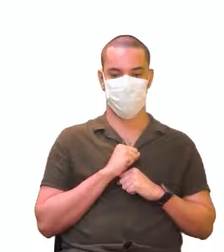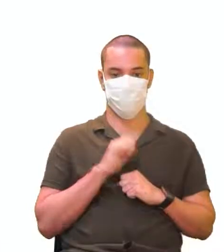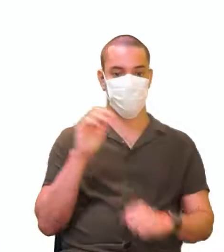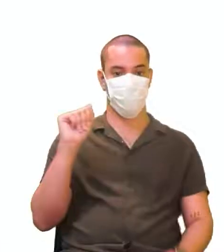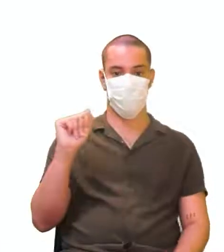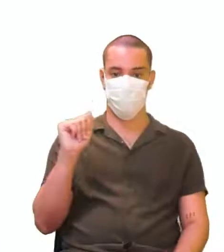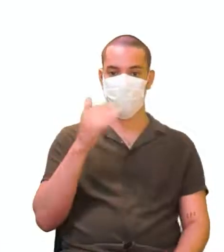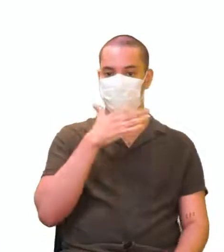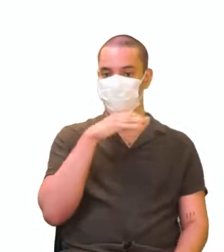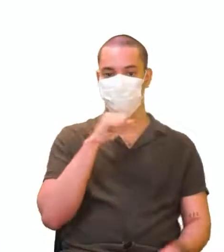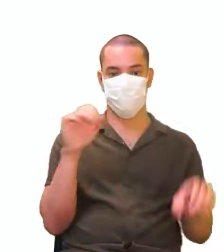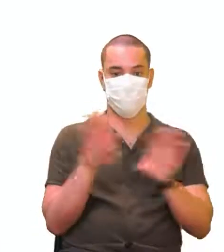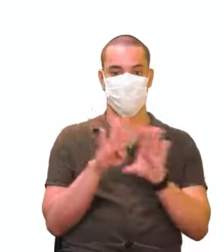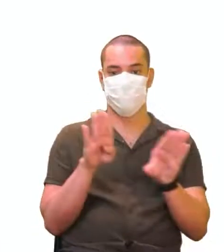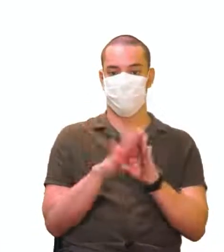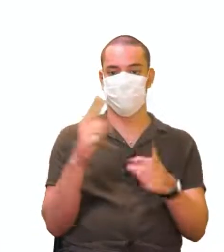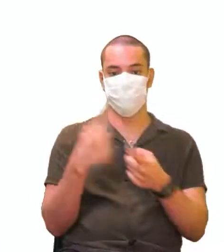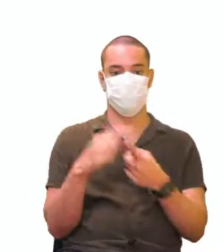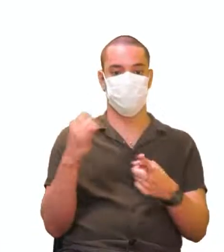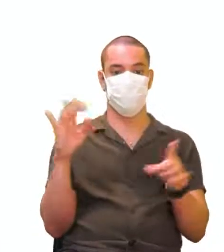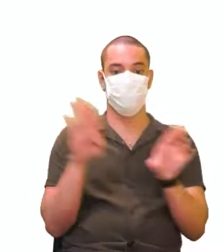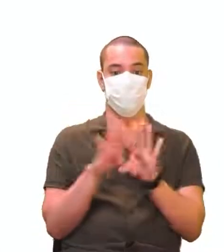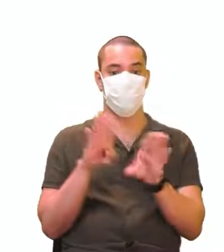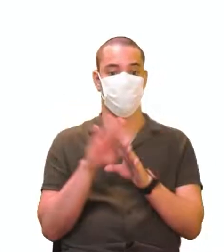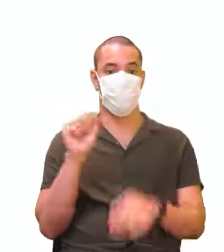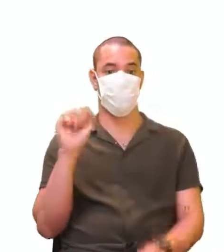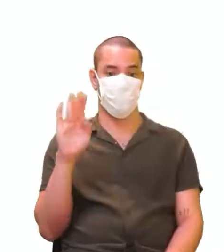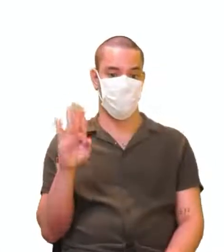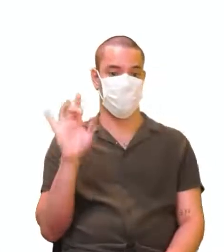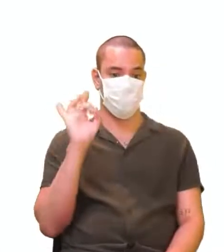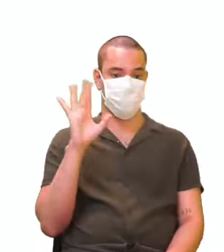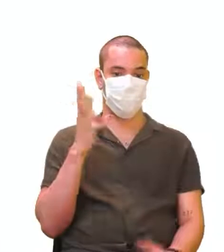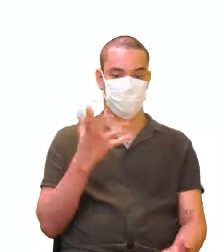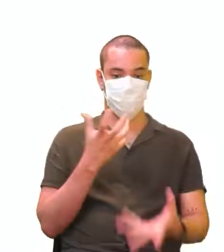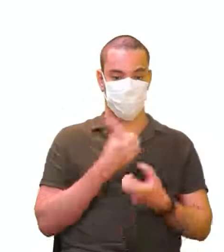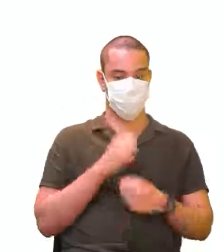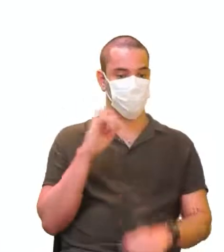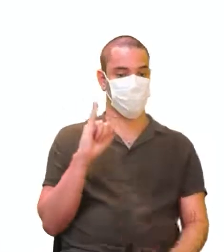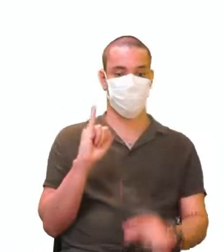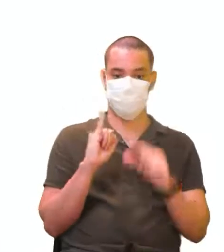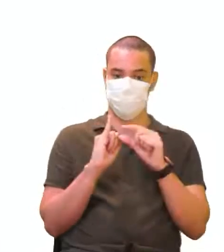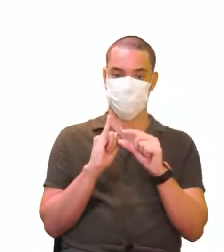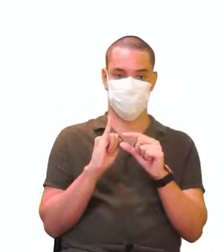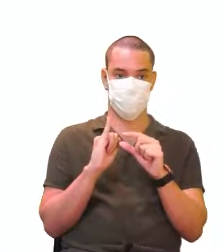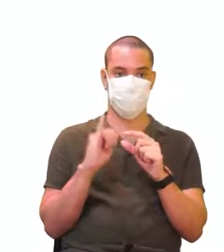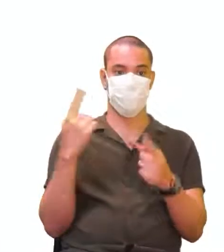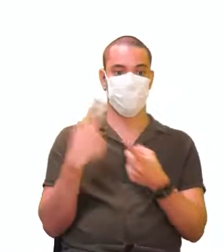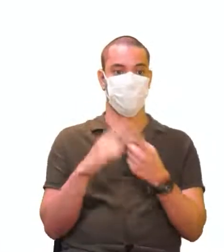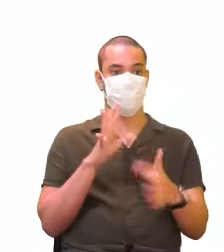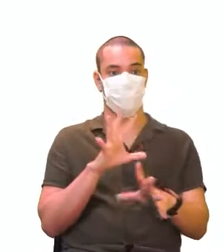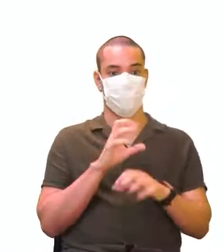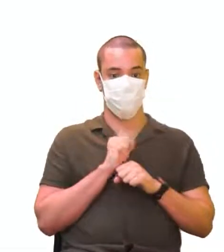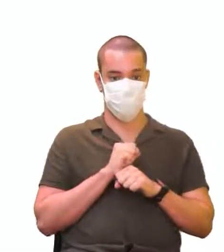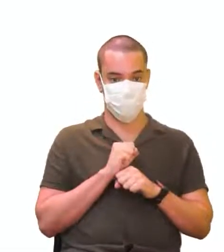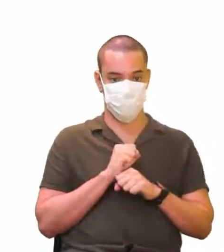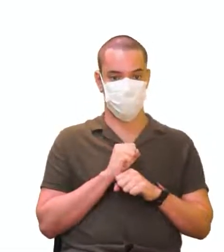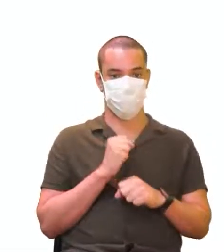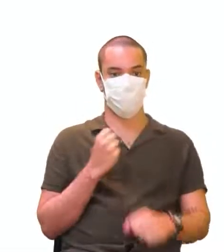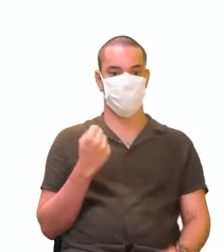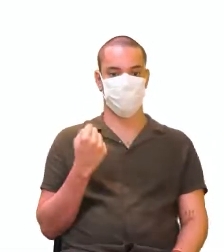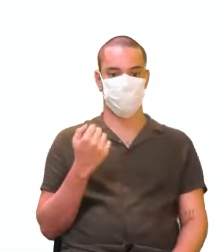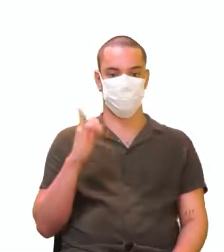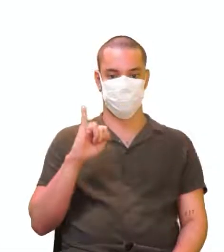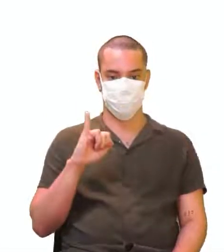o A do pai também, porque senão ele seria também AB. Então ela só pode ter recebido o Izinho. Porque se ela tivesse recebido o Izão